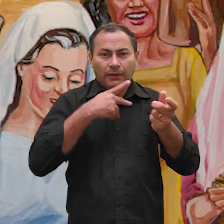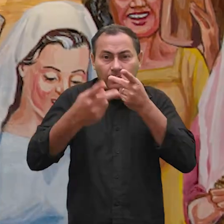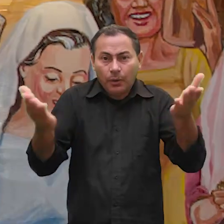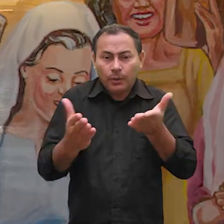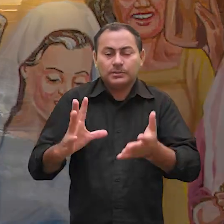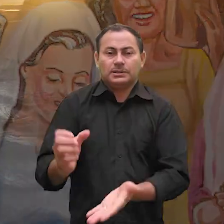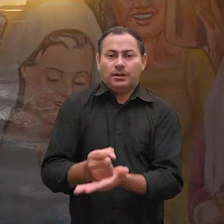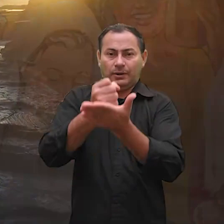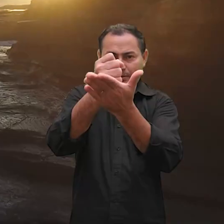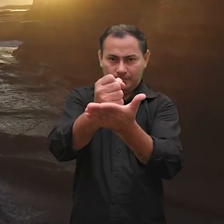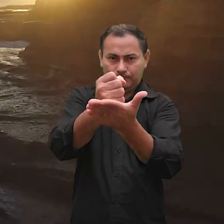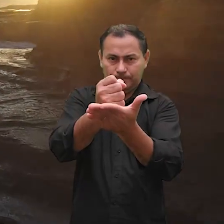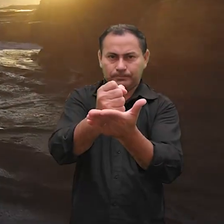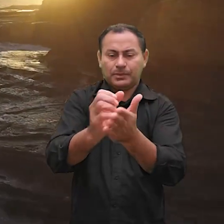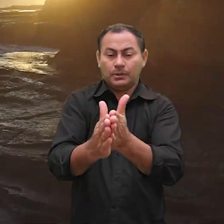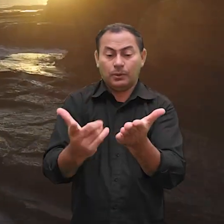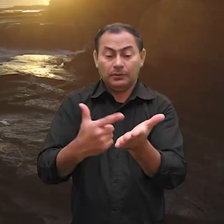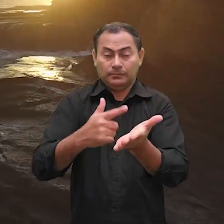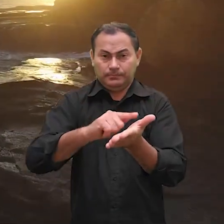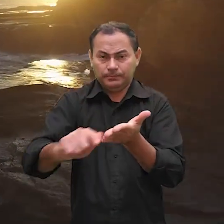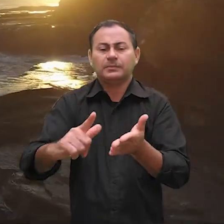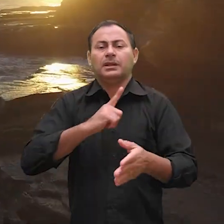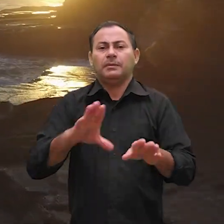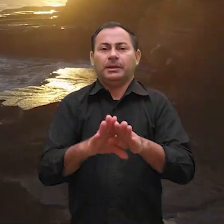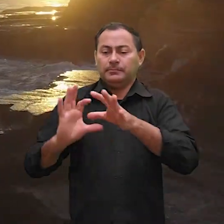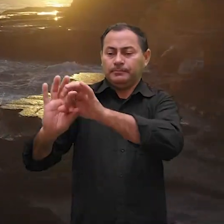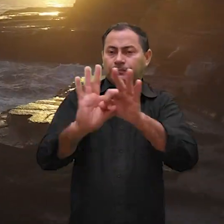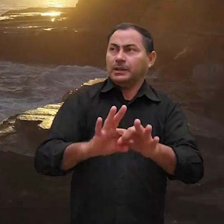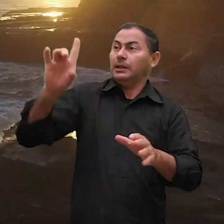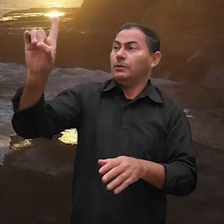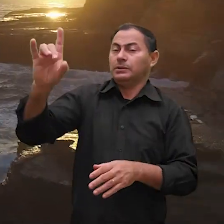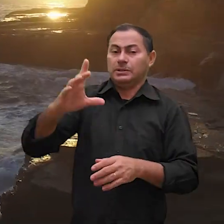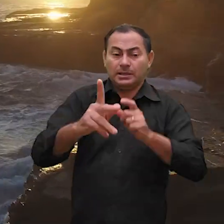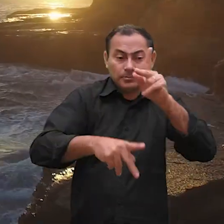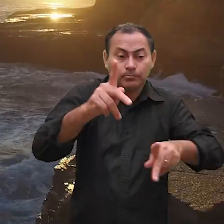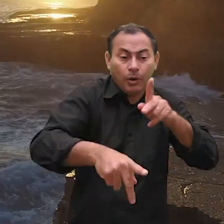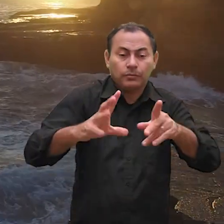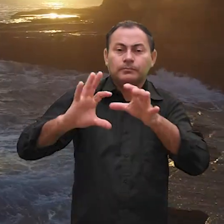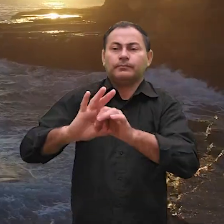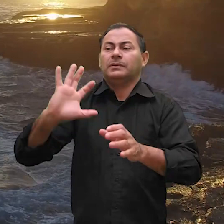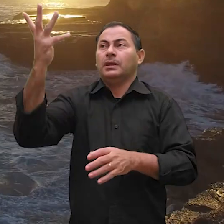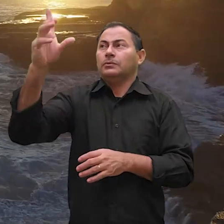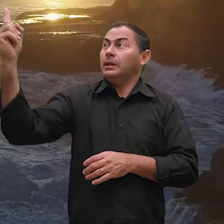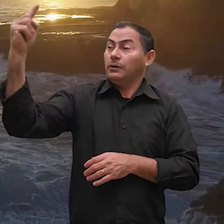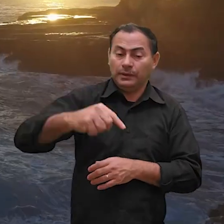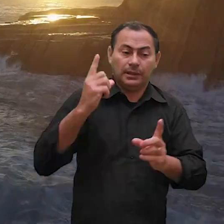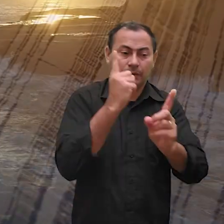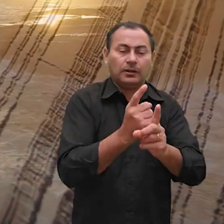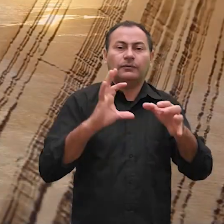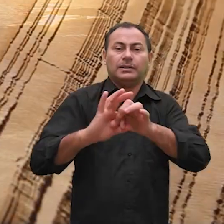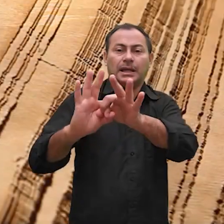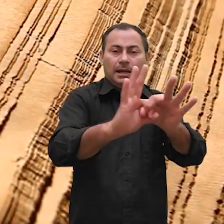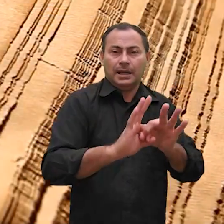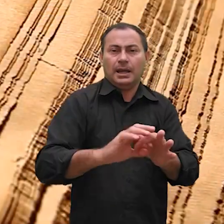daquilo que chamamos hoje de salvação. No livro de Gênesis temos também a aliança entre Deus e o homem. É o fenômeno de Deus vindo até o